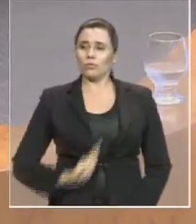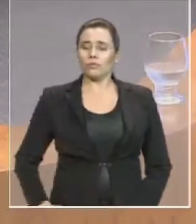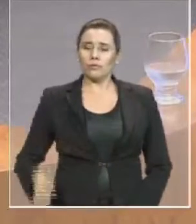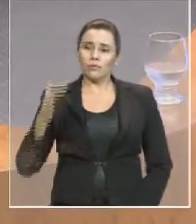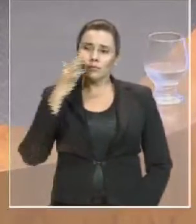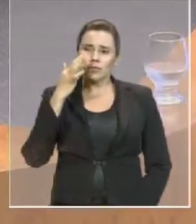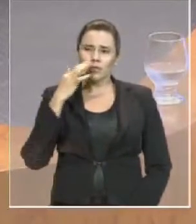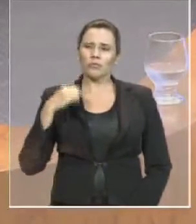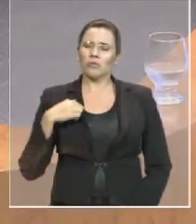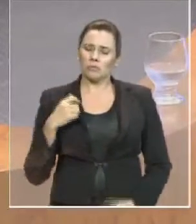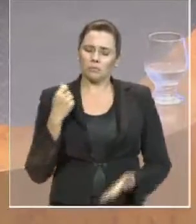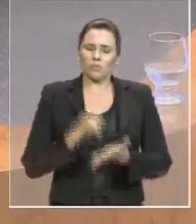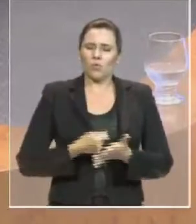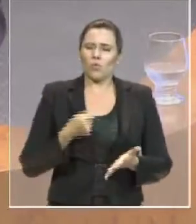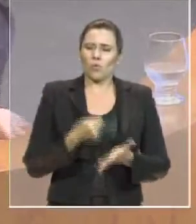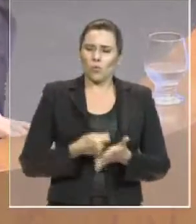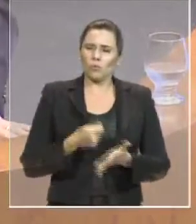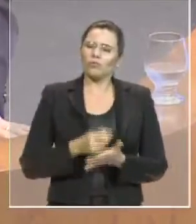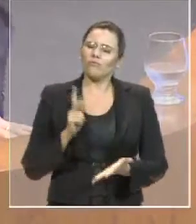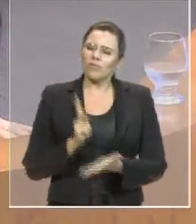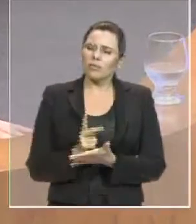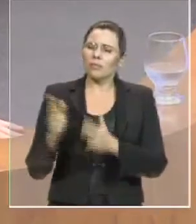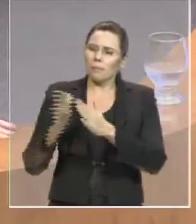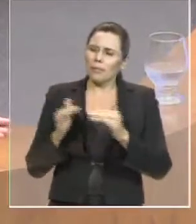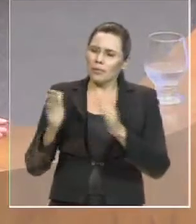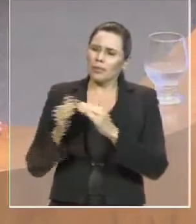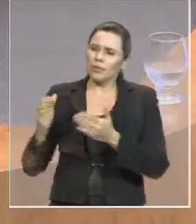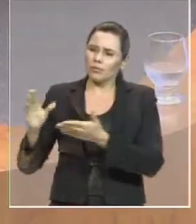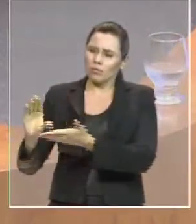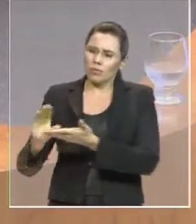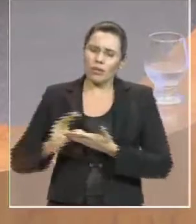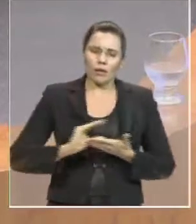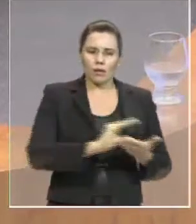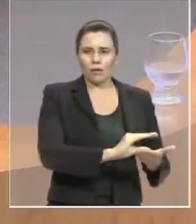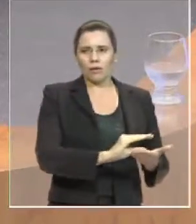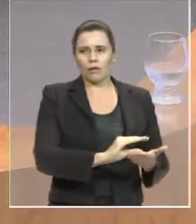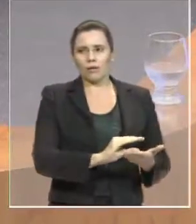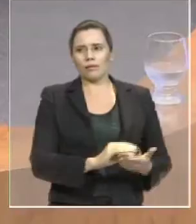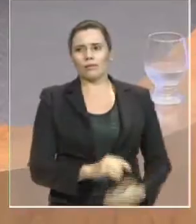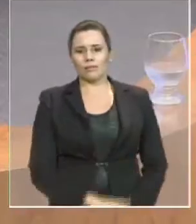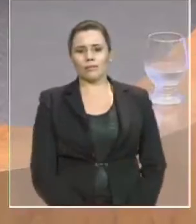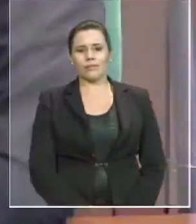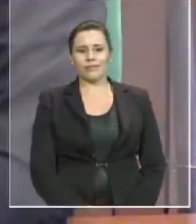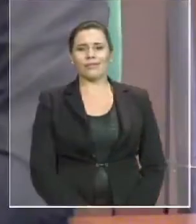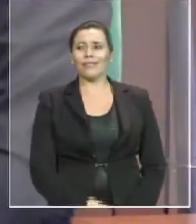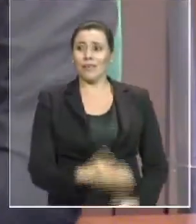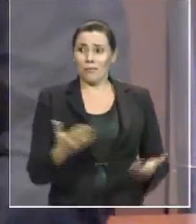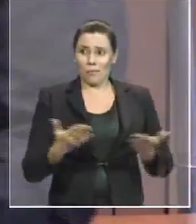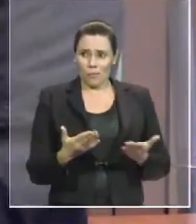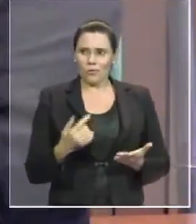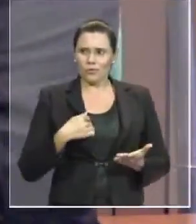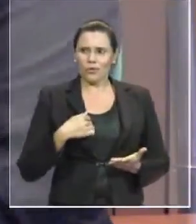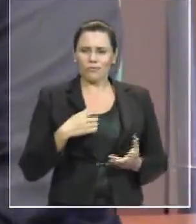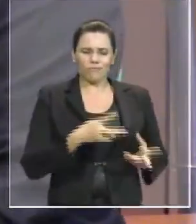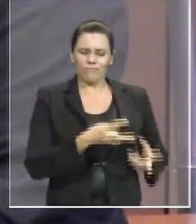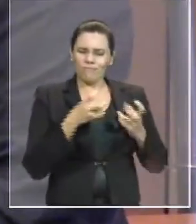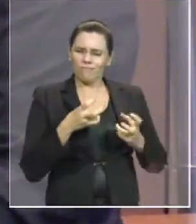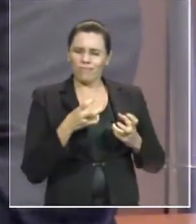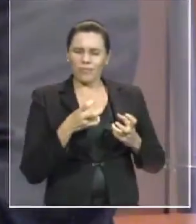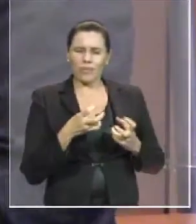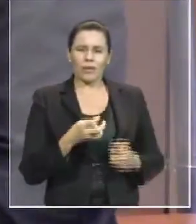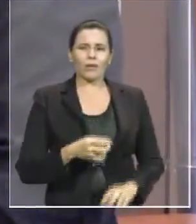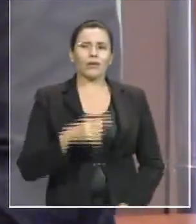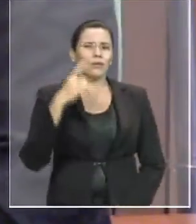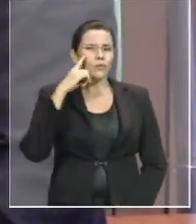população. Agora, recente, mais 4 quilômetros de asfalto vai chegar do Mais Asfalto com o aditivo. E no dia 20, nós